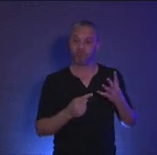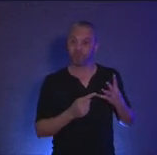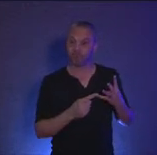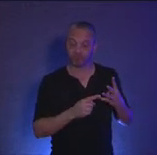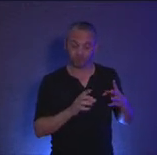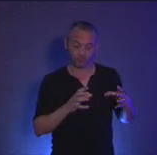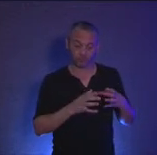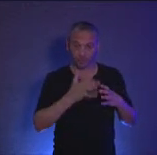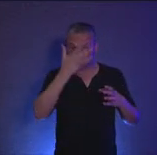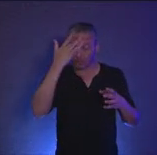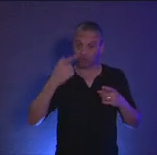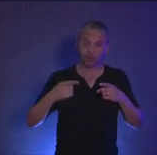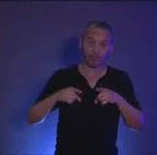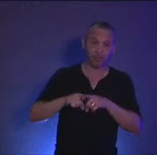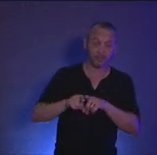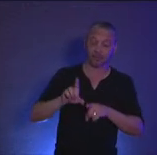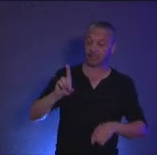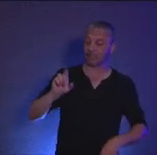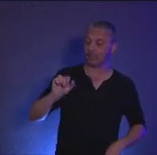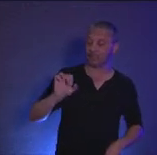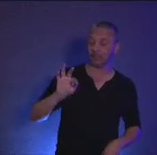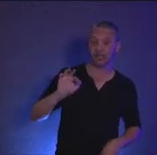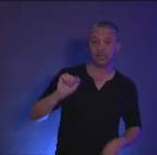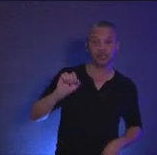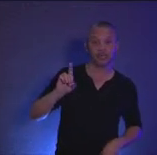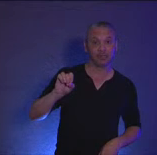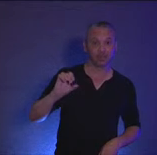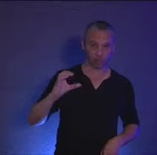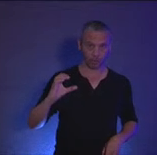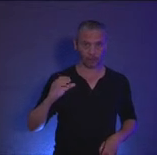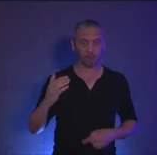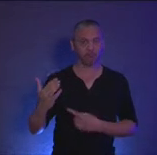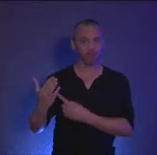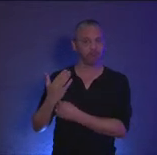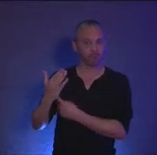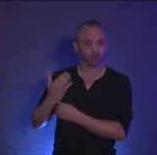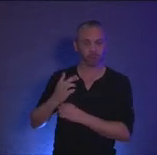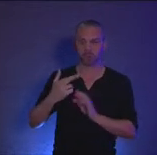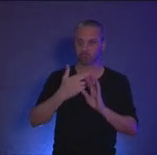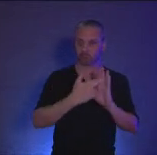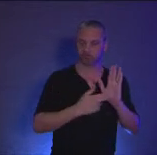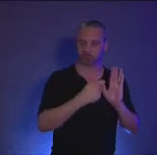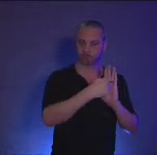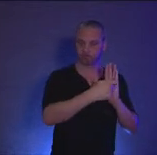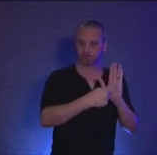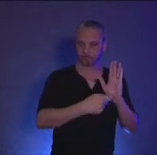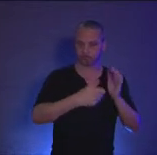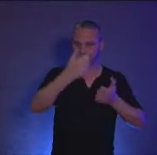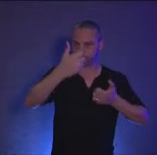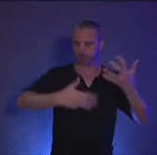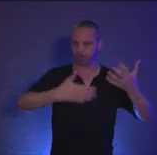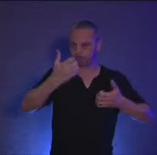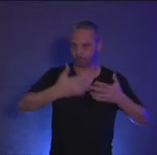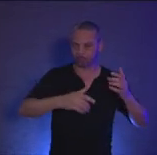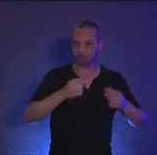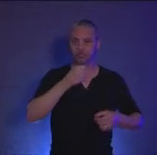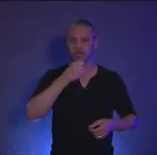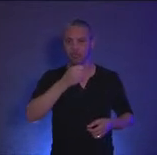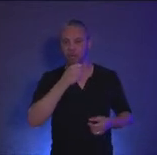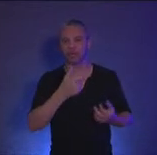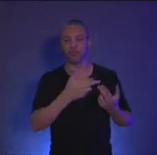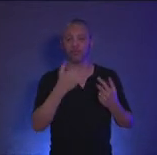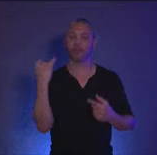são os parceiros da DataDoc, que a gente colabora principalmente dentro da redação, certo? Que são muito importantes